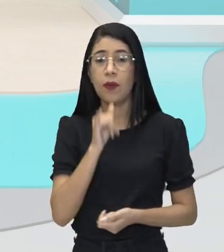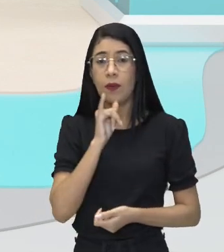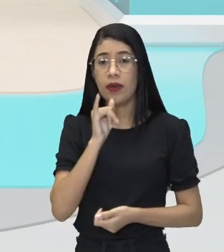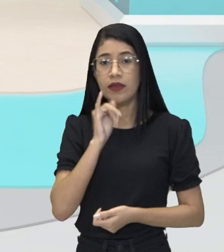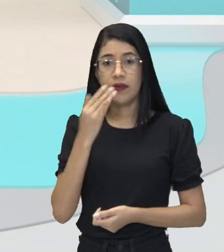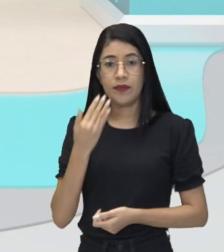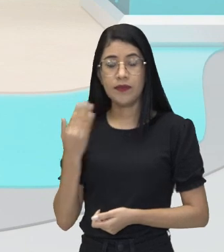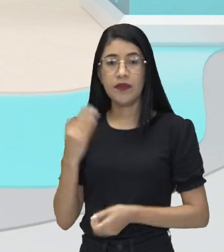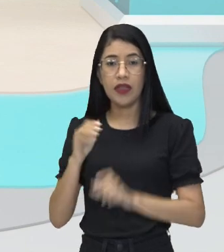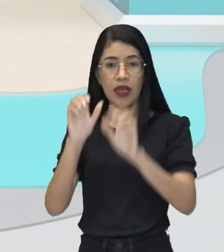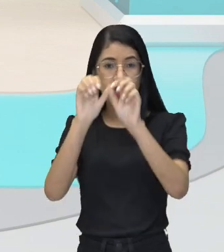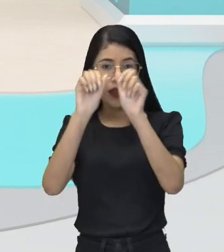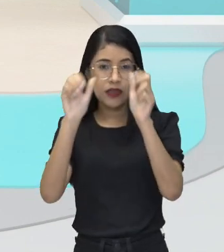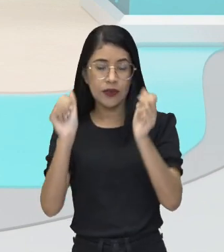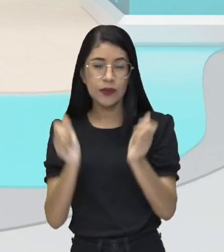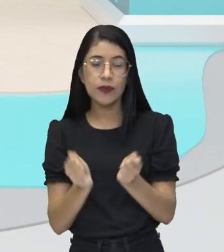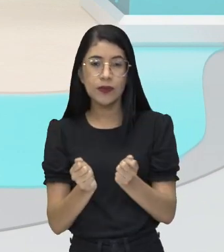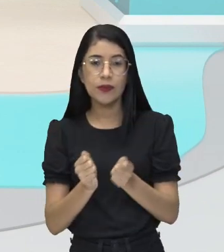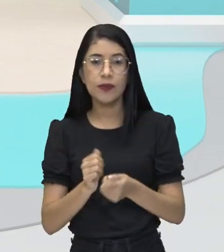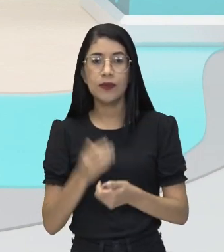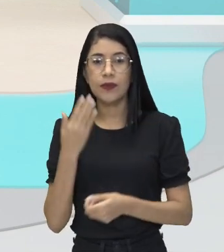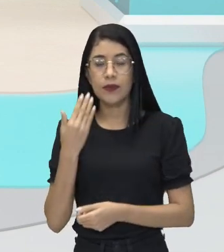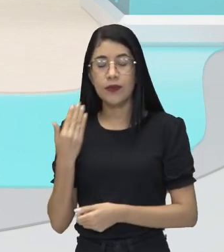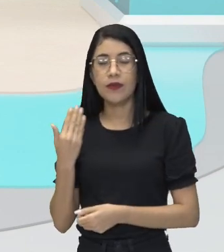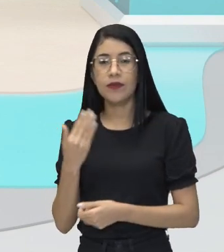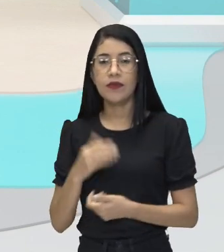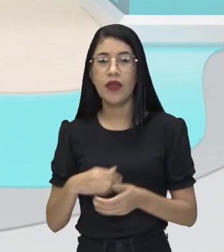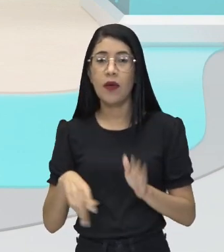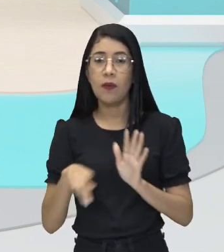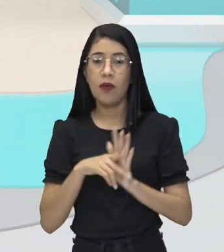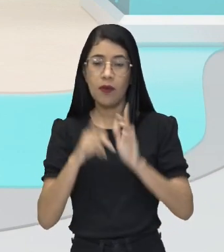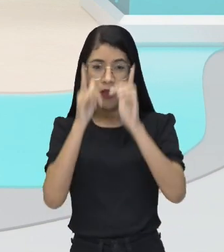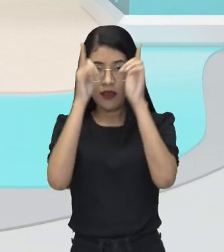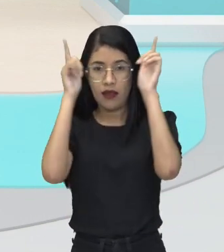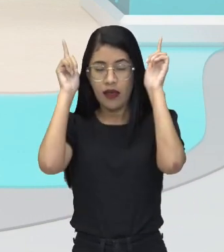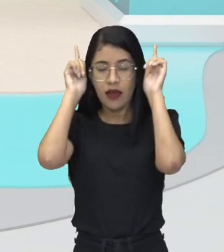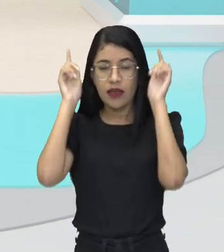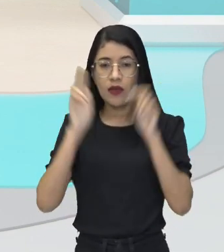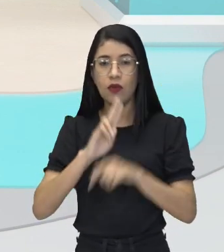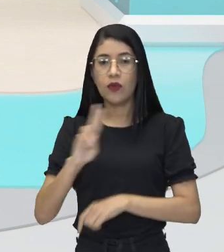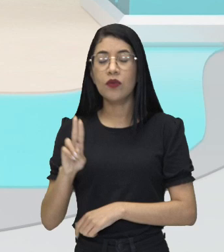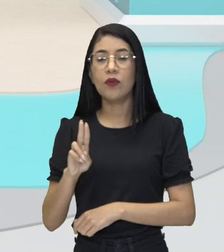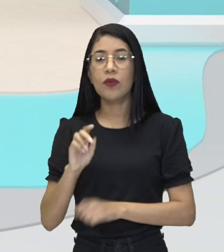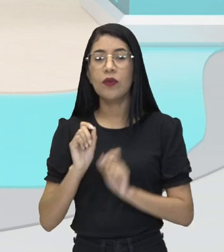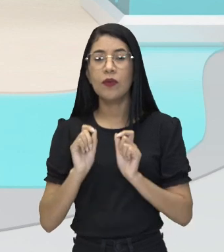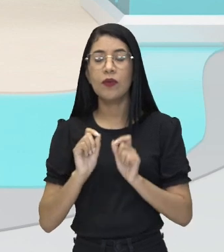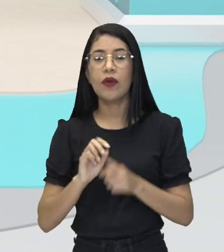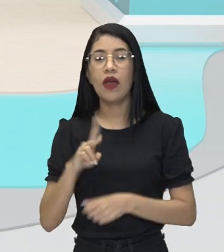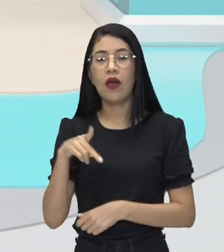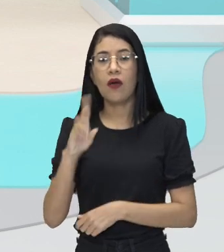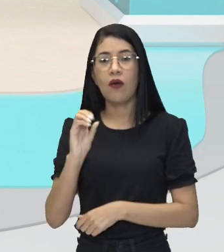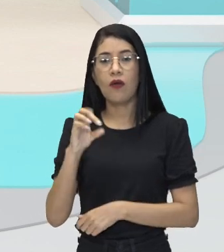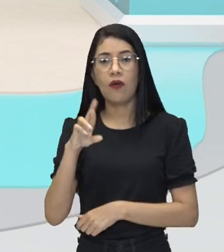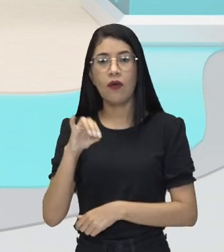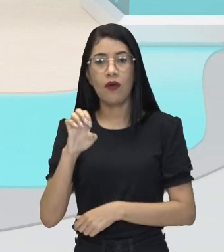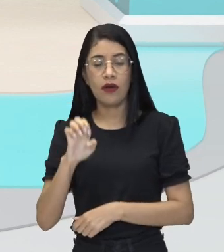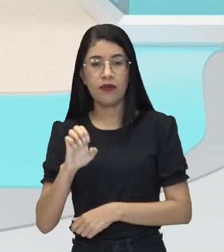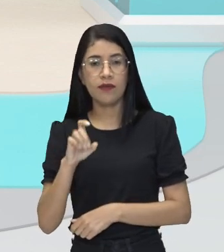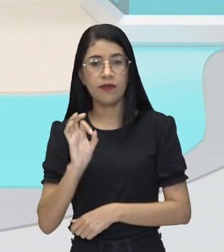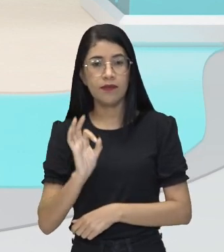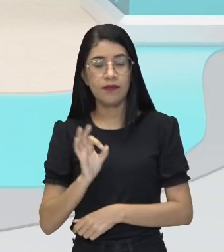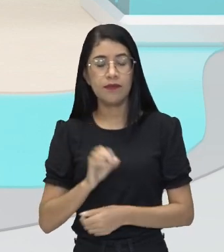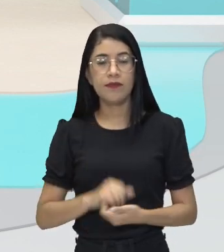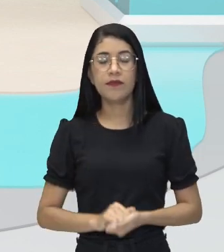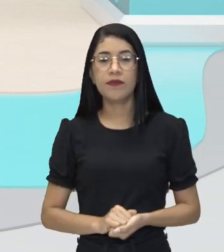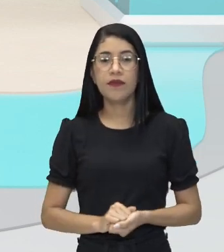exemplo, justamente aqui, de uma escultura grega, que é chamada de quê? Core, certo? Uma